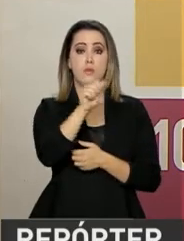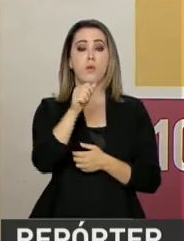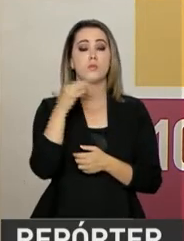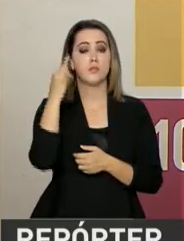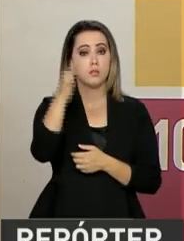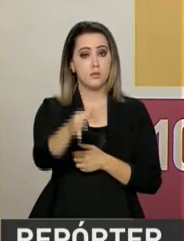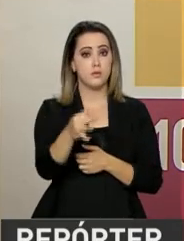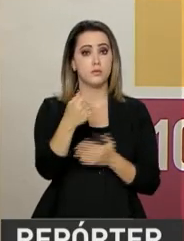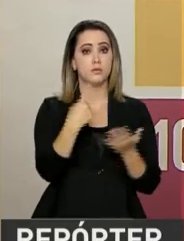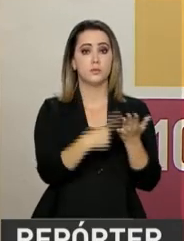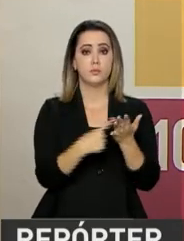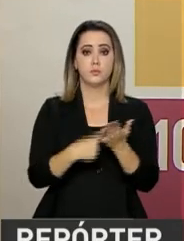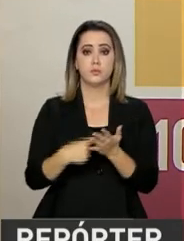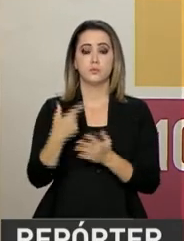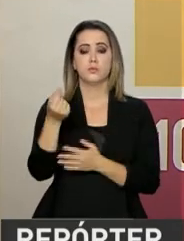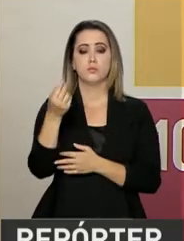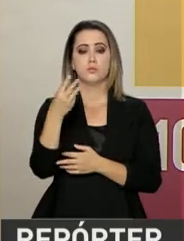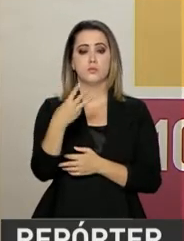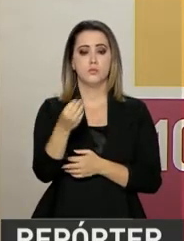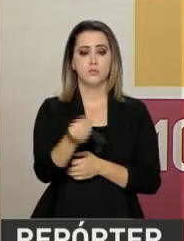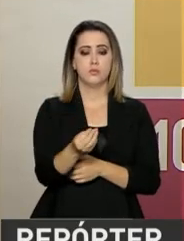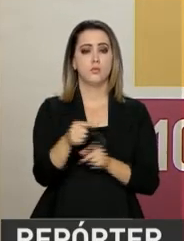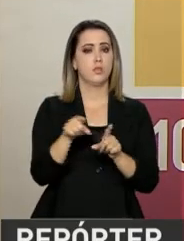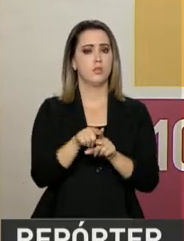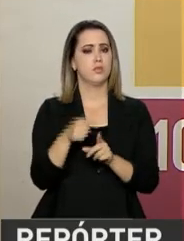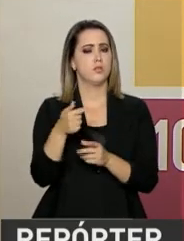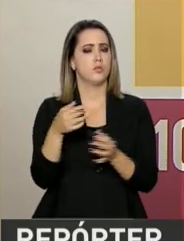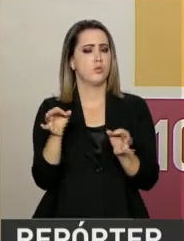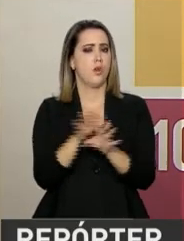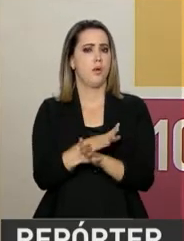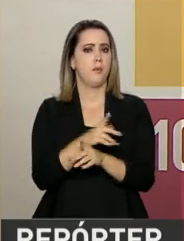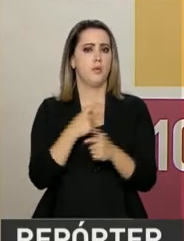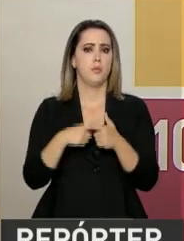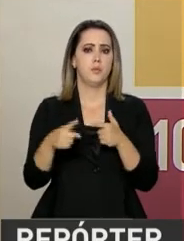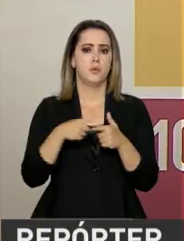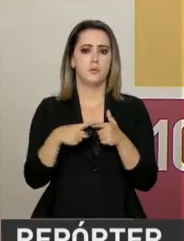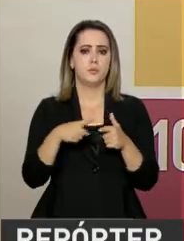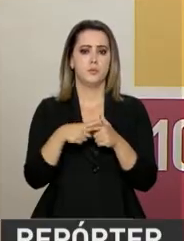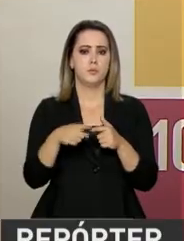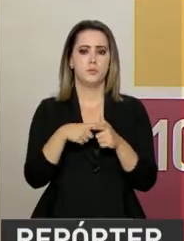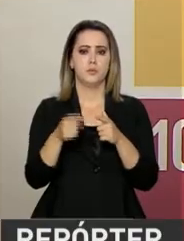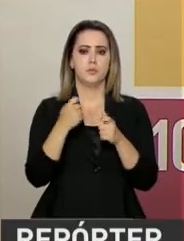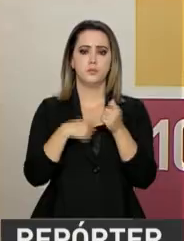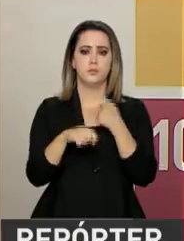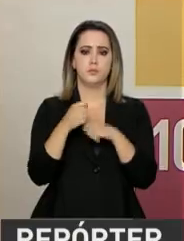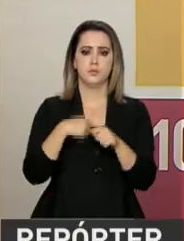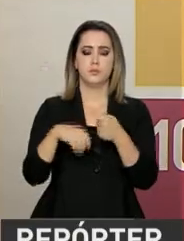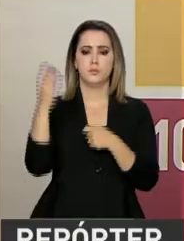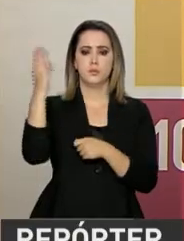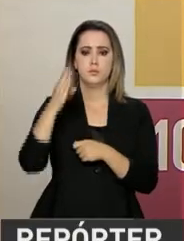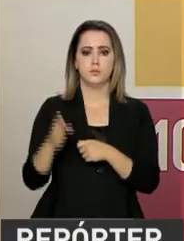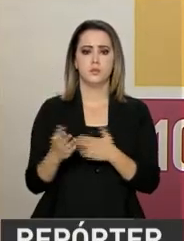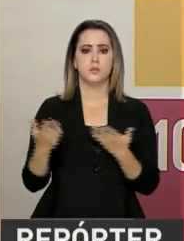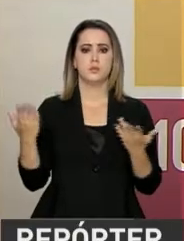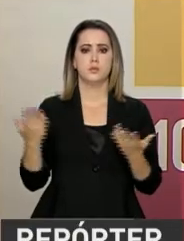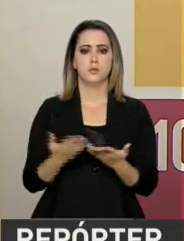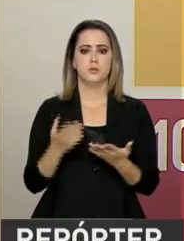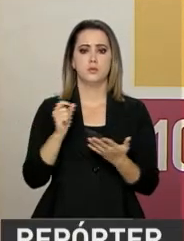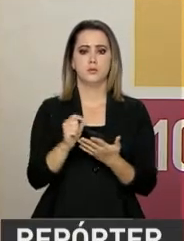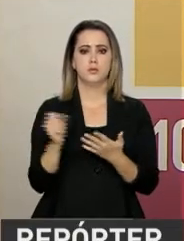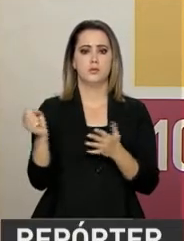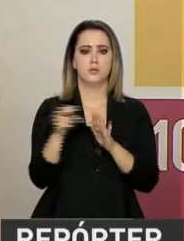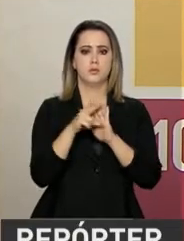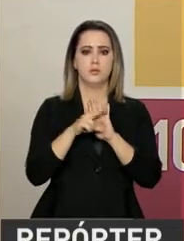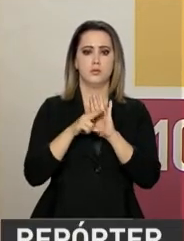agenda 21 30 a gente não resolver o problema da economia brasileira as reformas uma